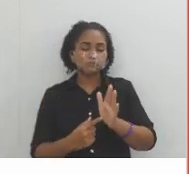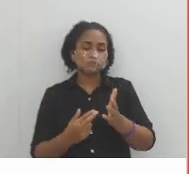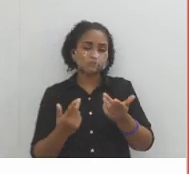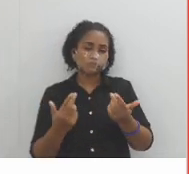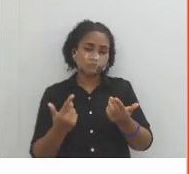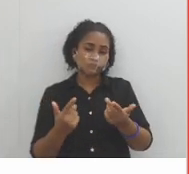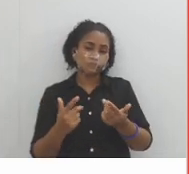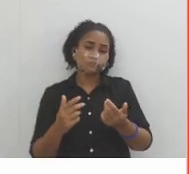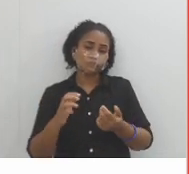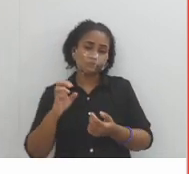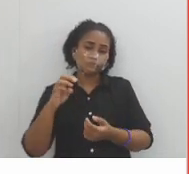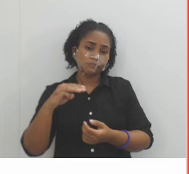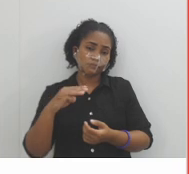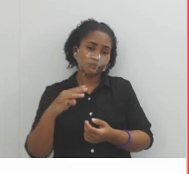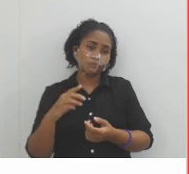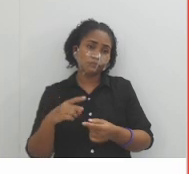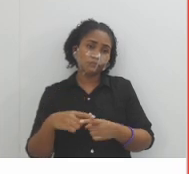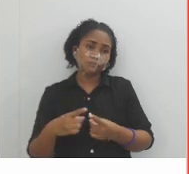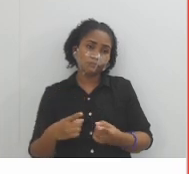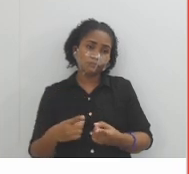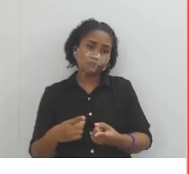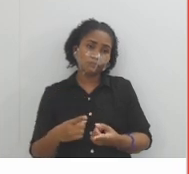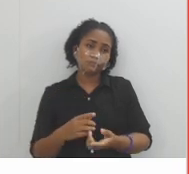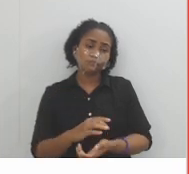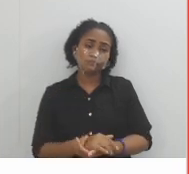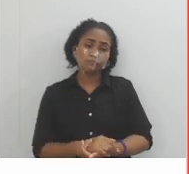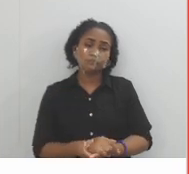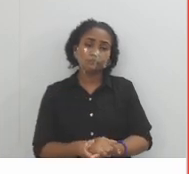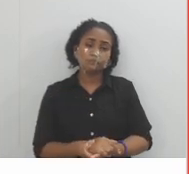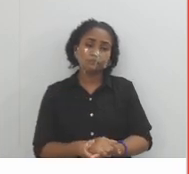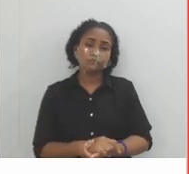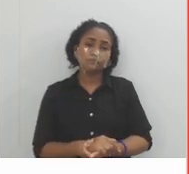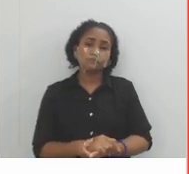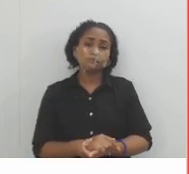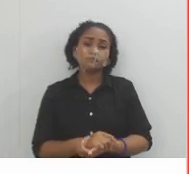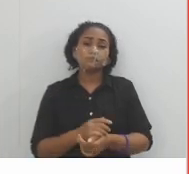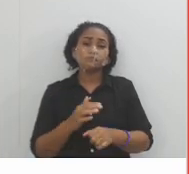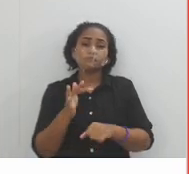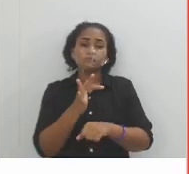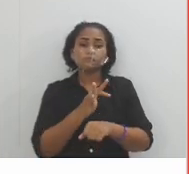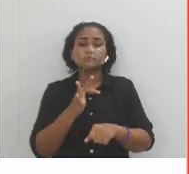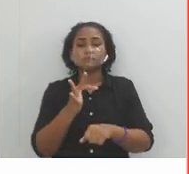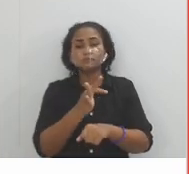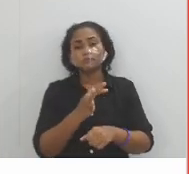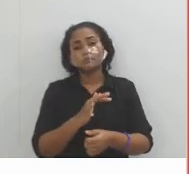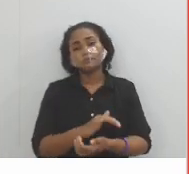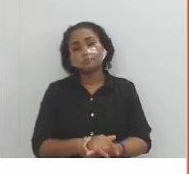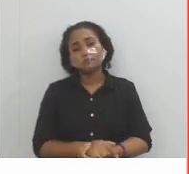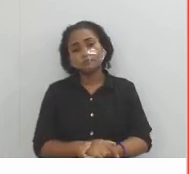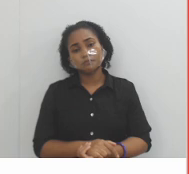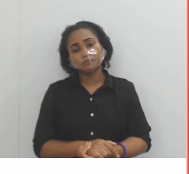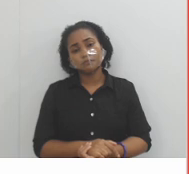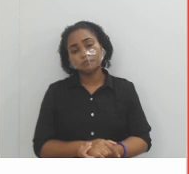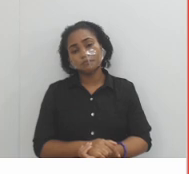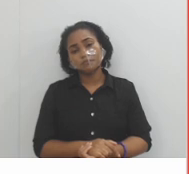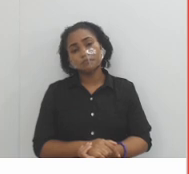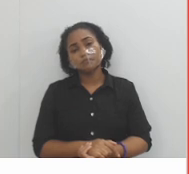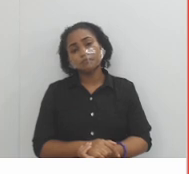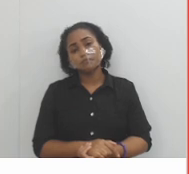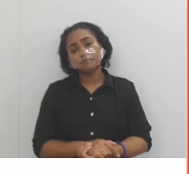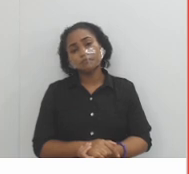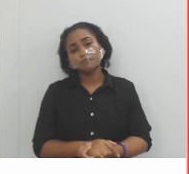Agora, quando você está diante da norma culta da língua, não está correta,